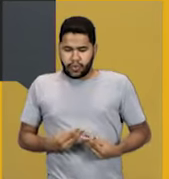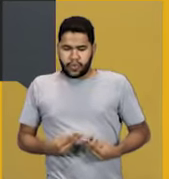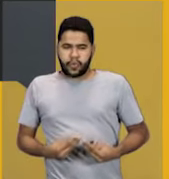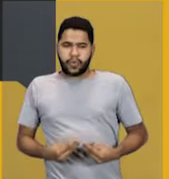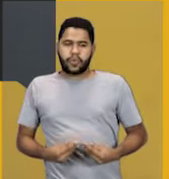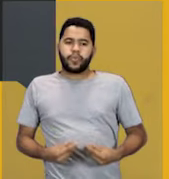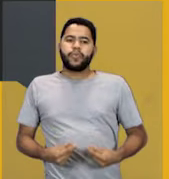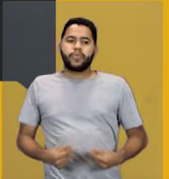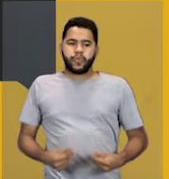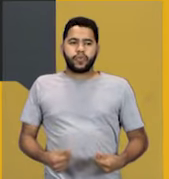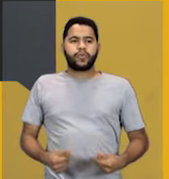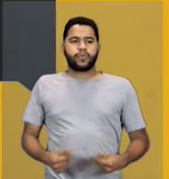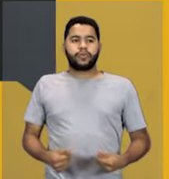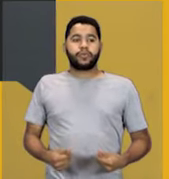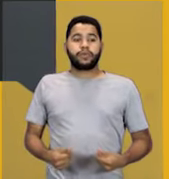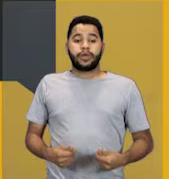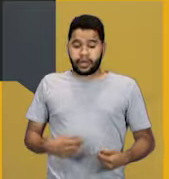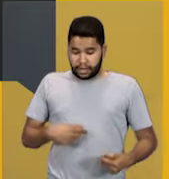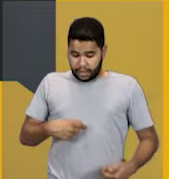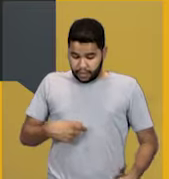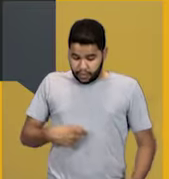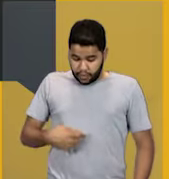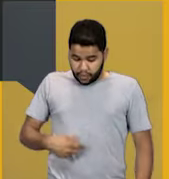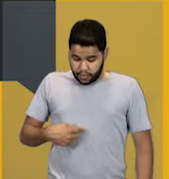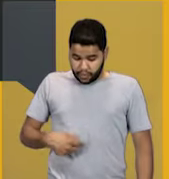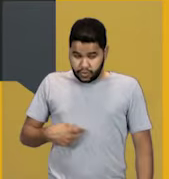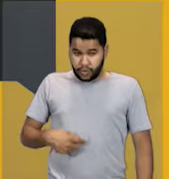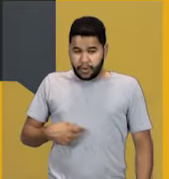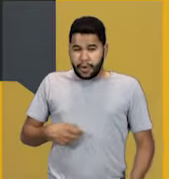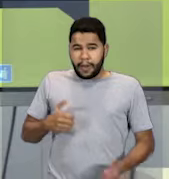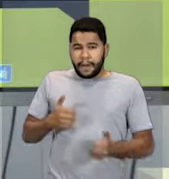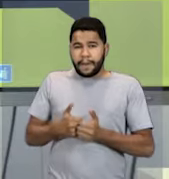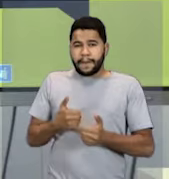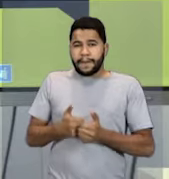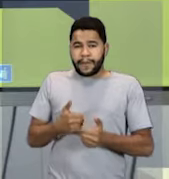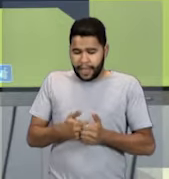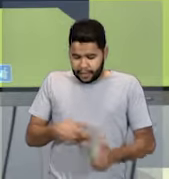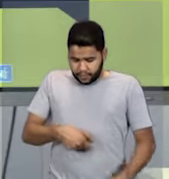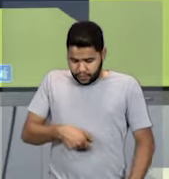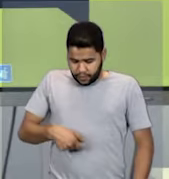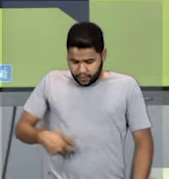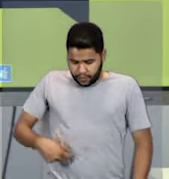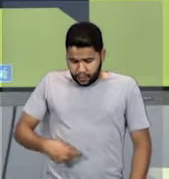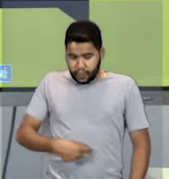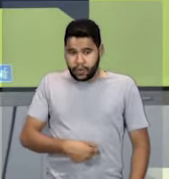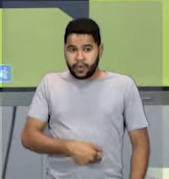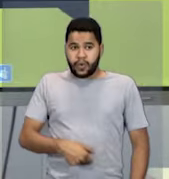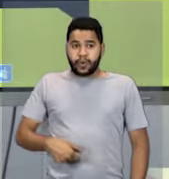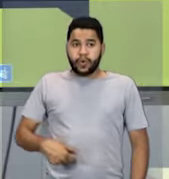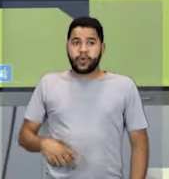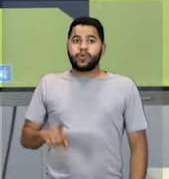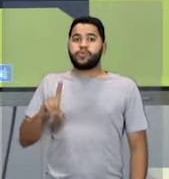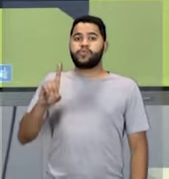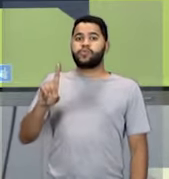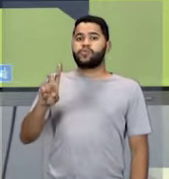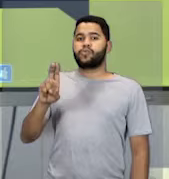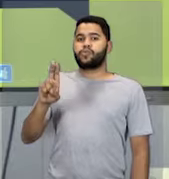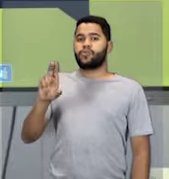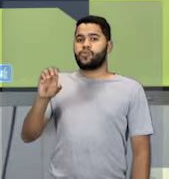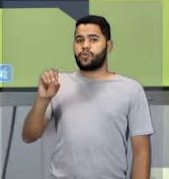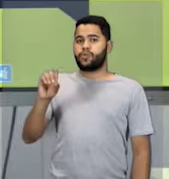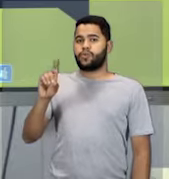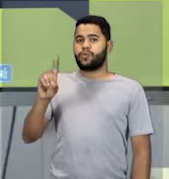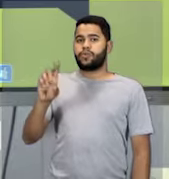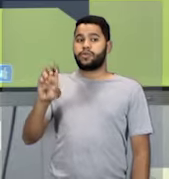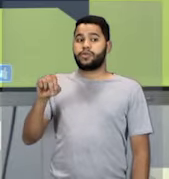acontecer saindo do estômago, no início do intestino delgado, numa parte que se chama duodeno. Tá? Então, a gente